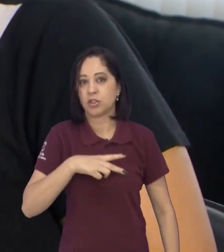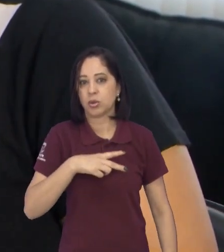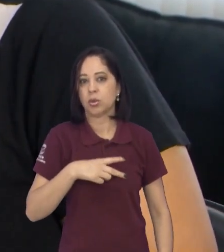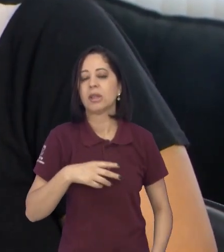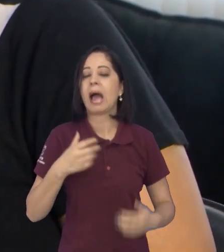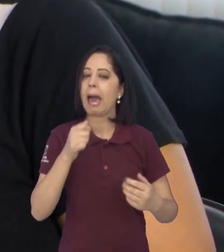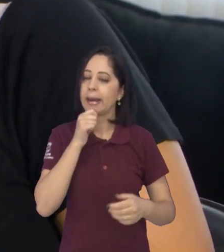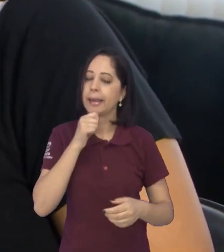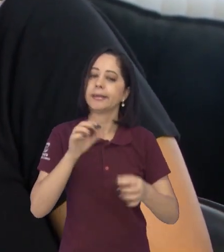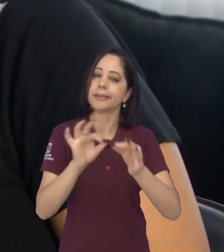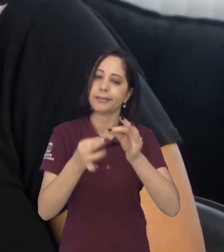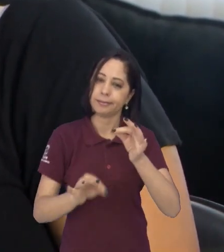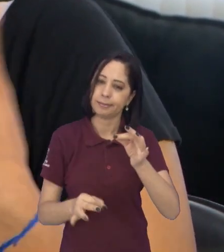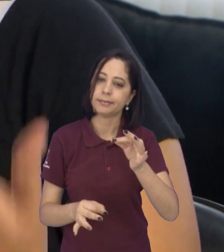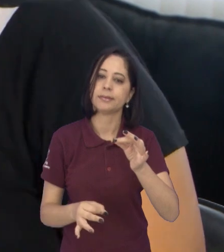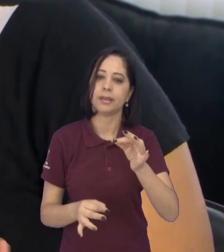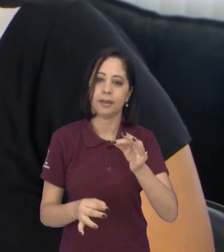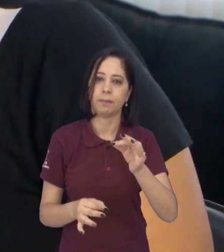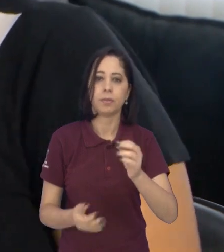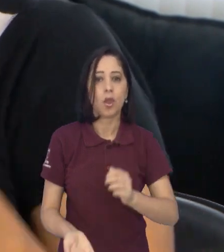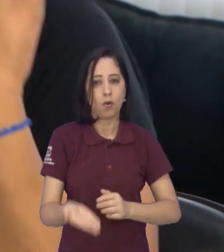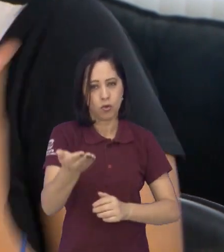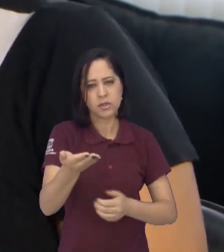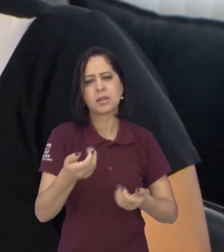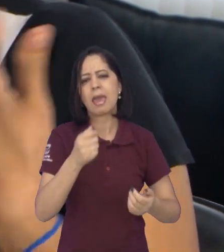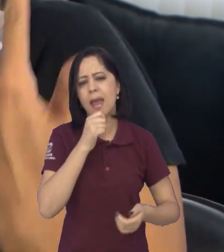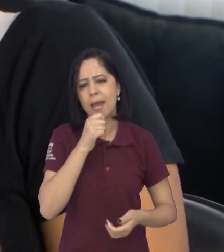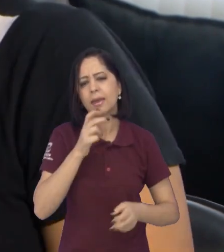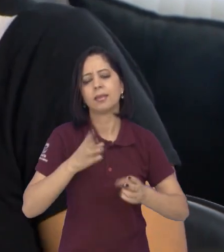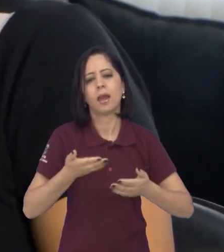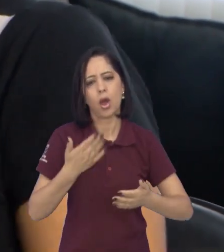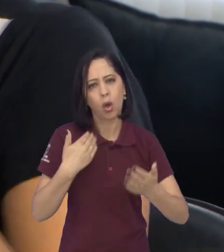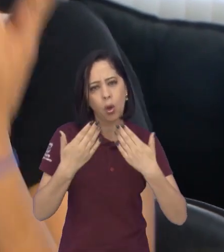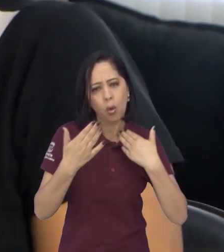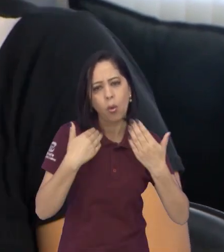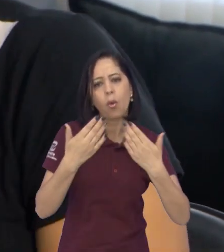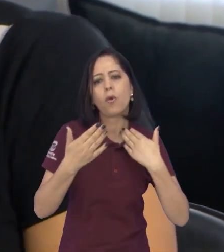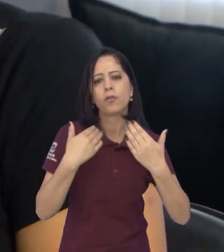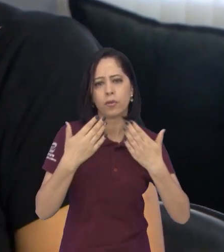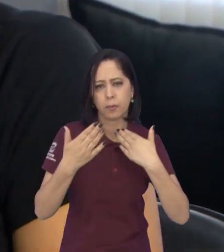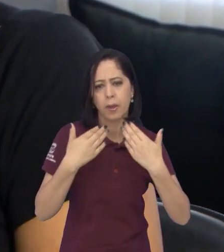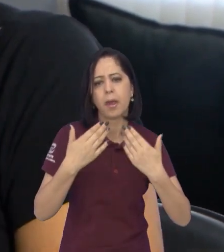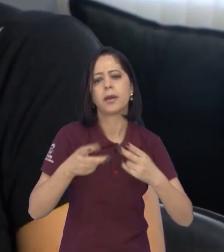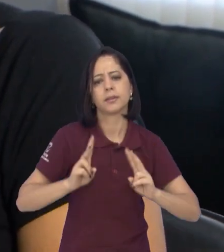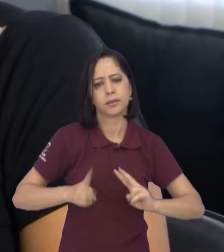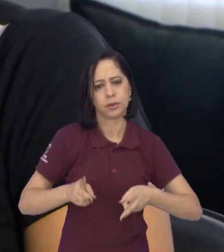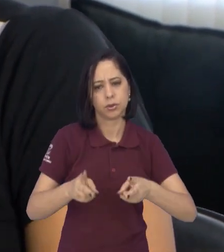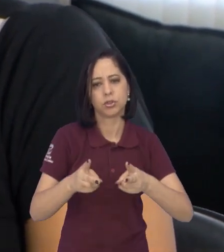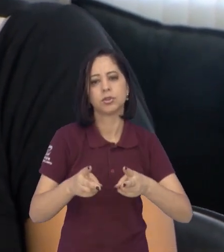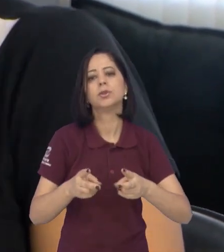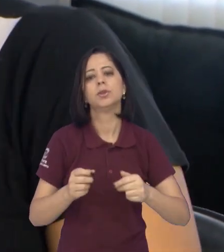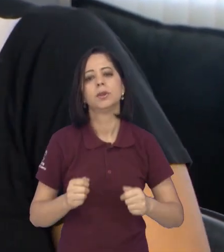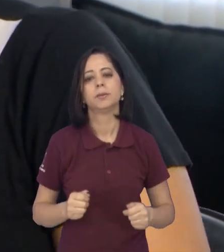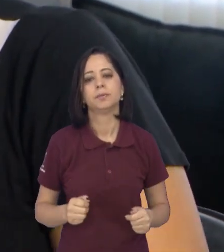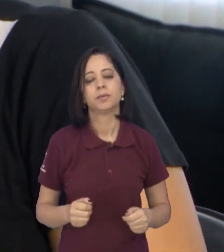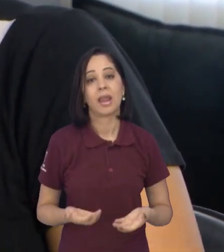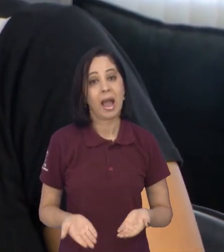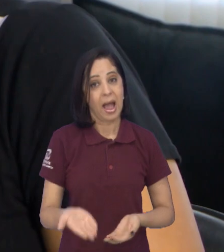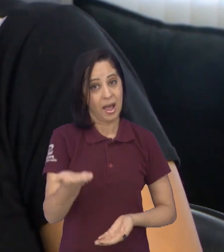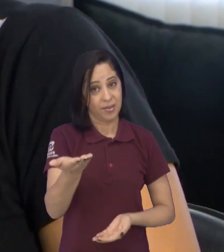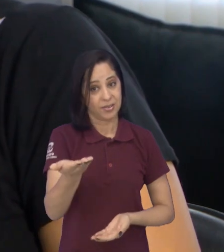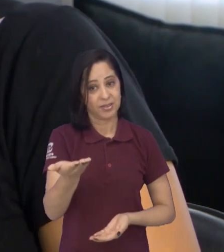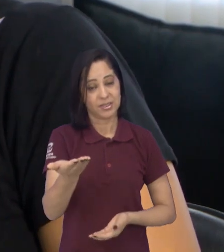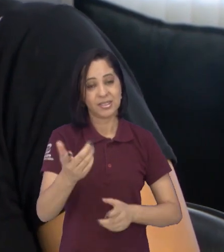esse assunto, né, Dani, que você está aí no estúdio, a gente vai continuar falando sobre isso e em outras oportunidades também, viu? Volto com